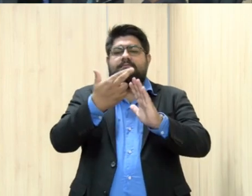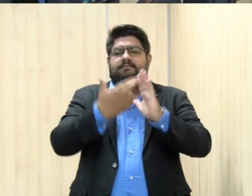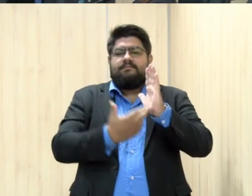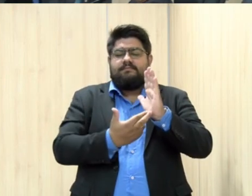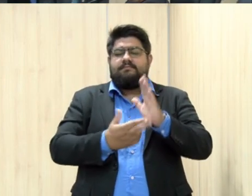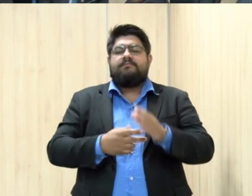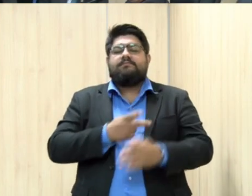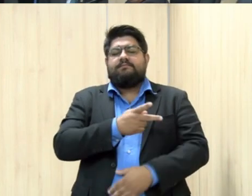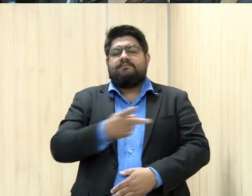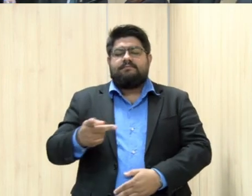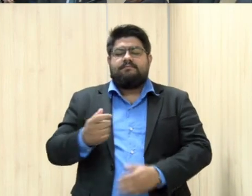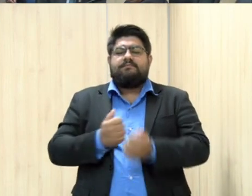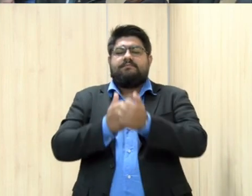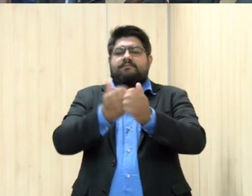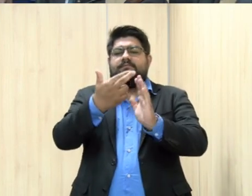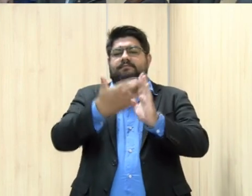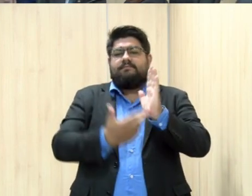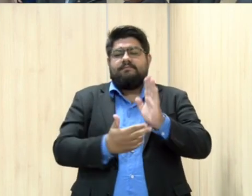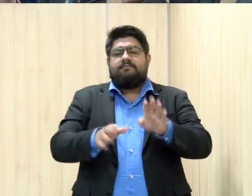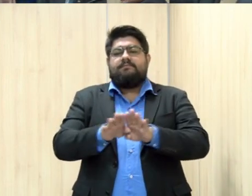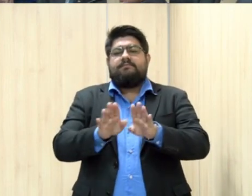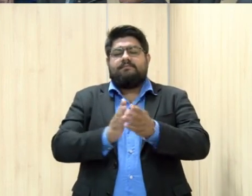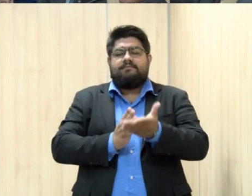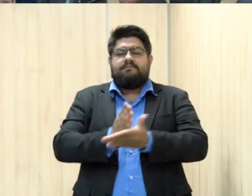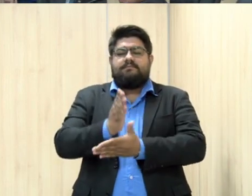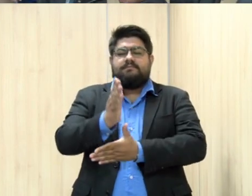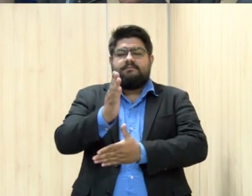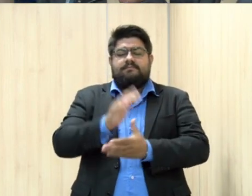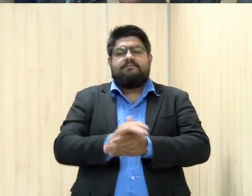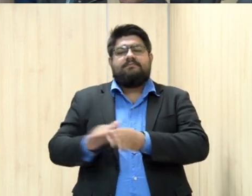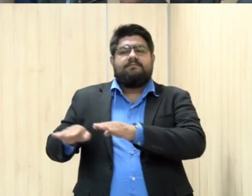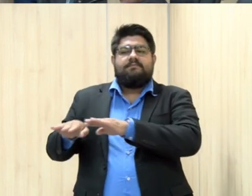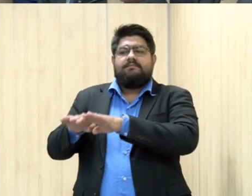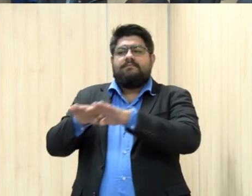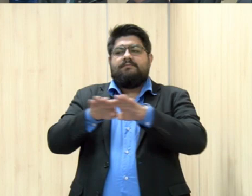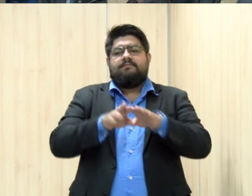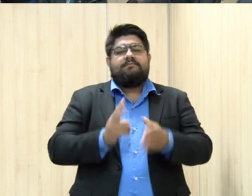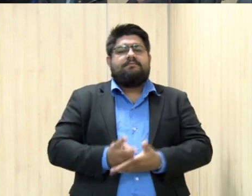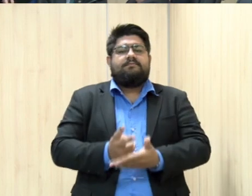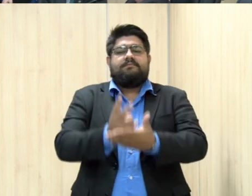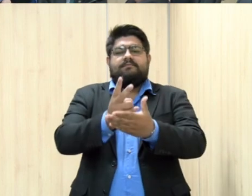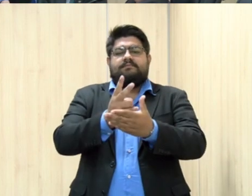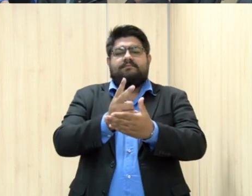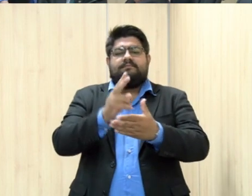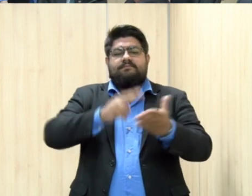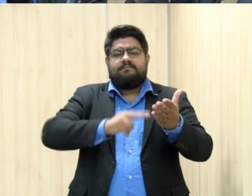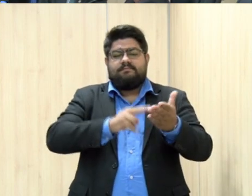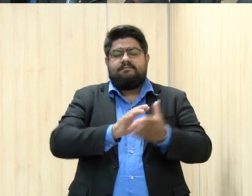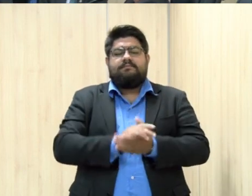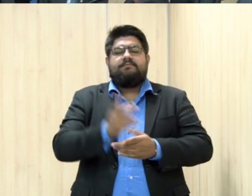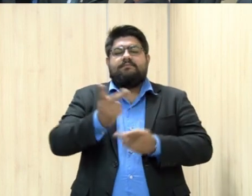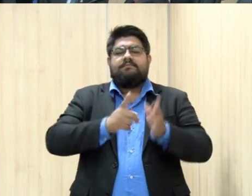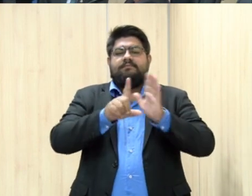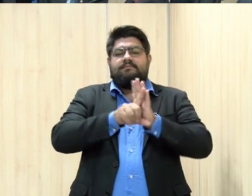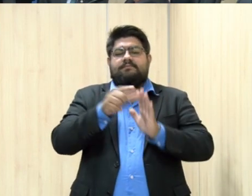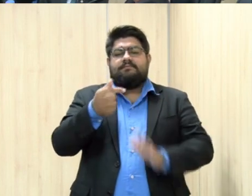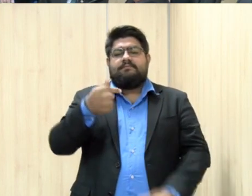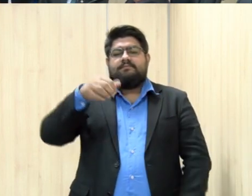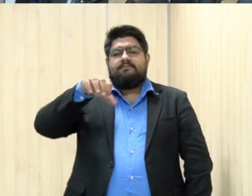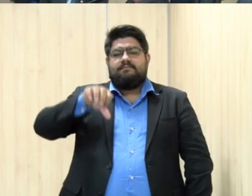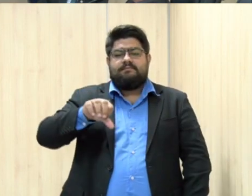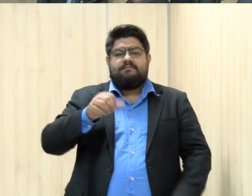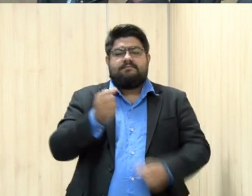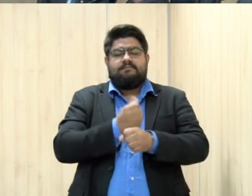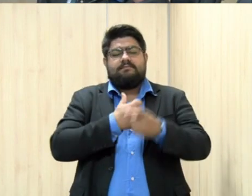a presidência acompanha a relatoria Está aprovado por unanimidade Segue o expediente projeto de lei número 79